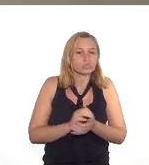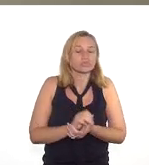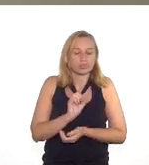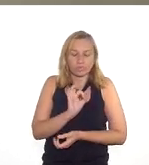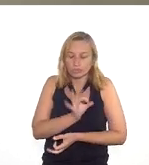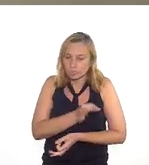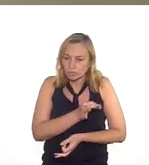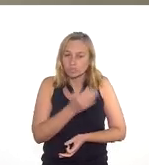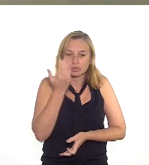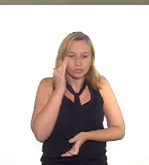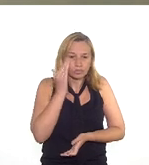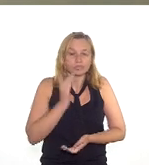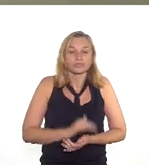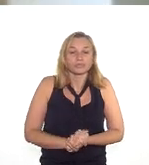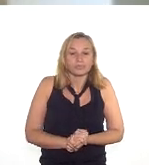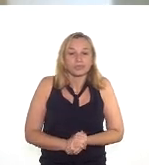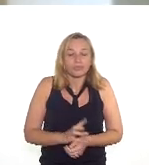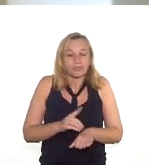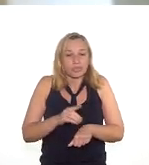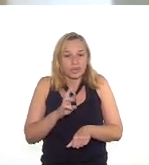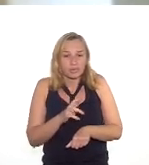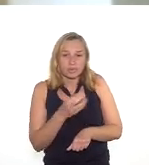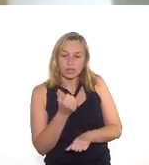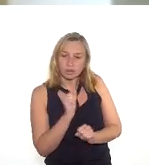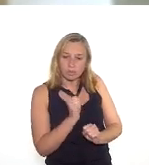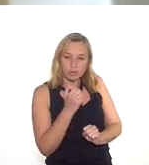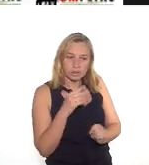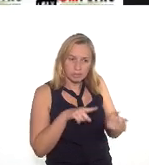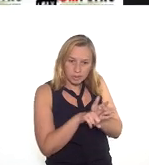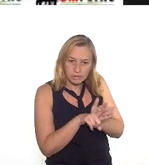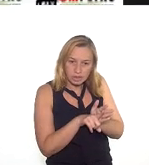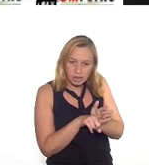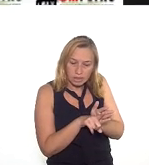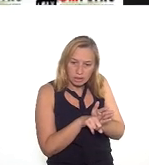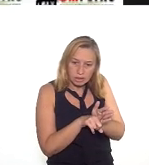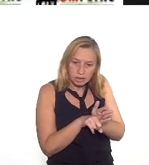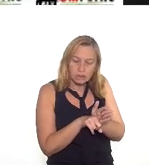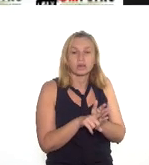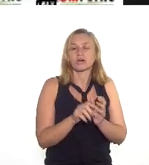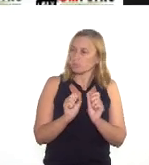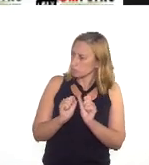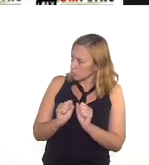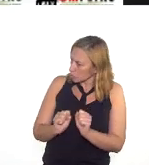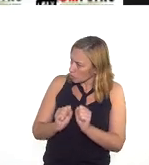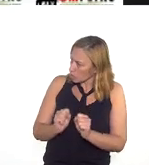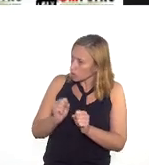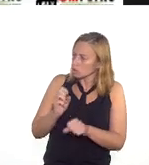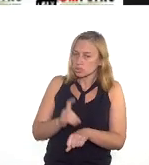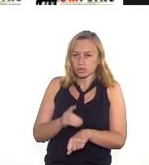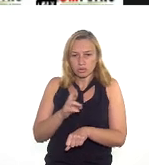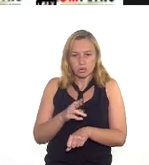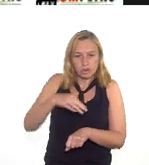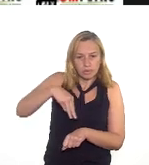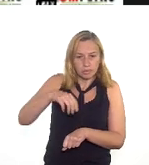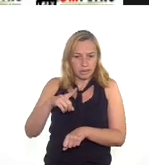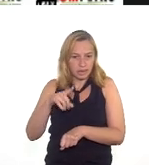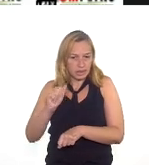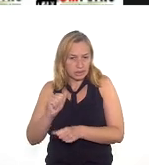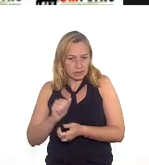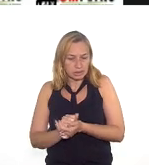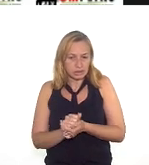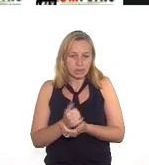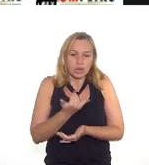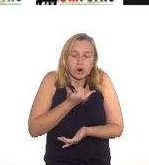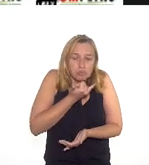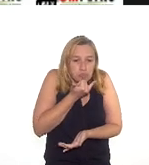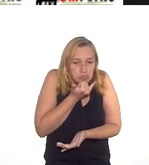Perfeito, entendi. Deputado, posso fazer uma parte aqui? Por favor, doutora Magda Chambrea. E me